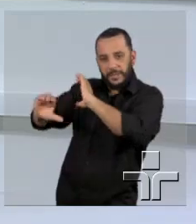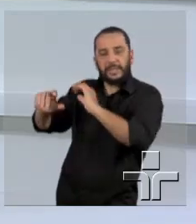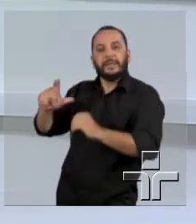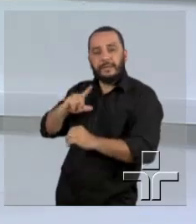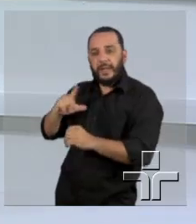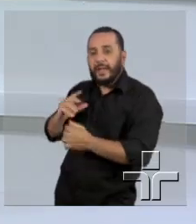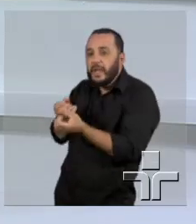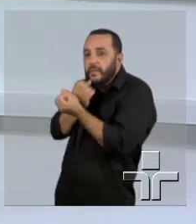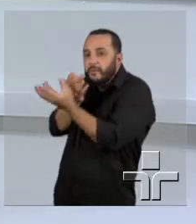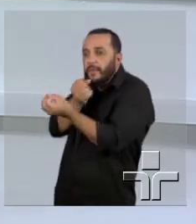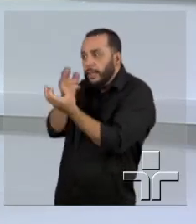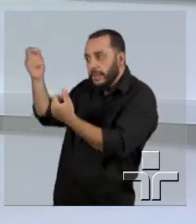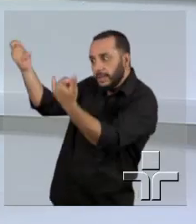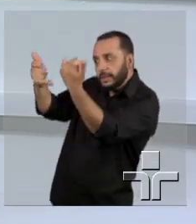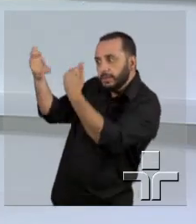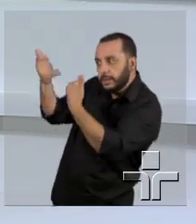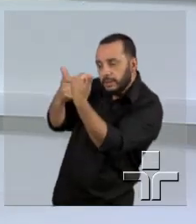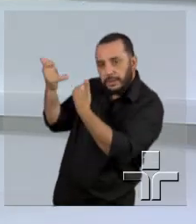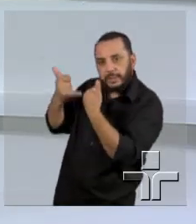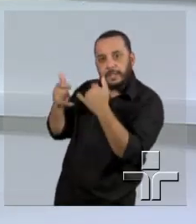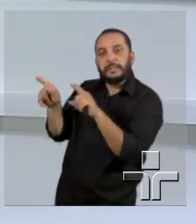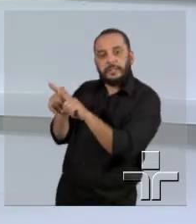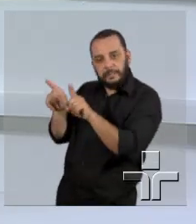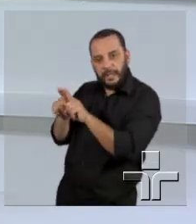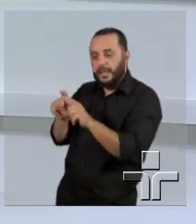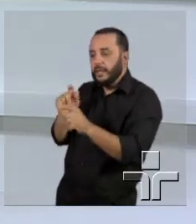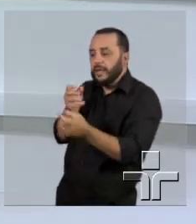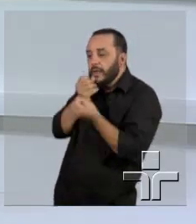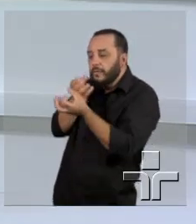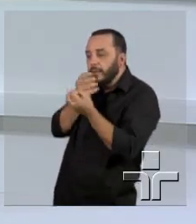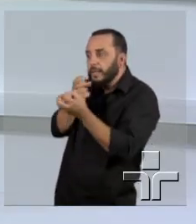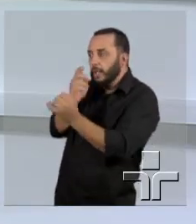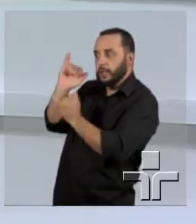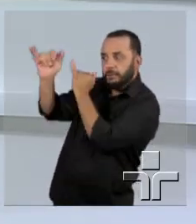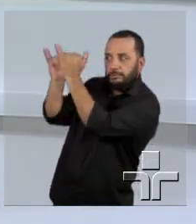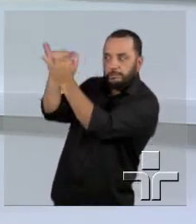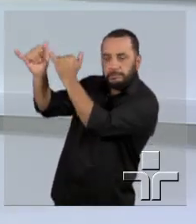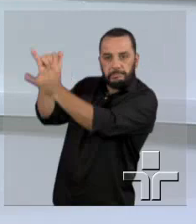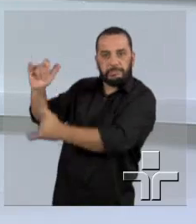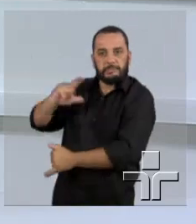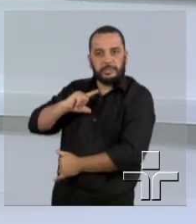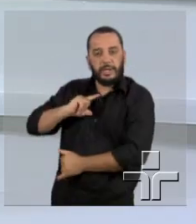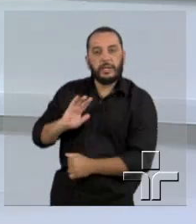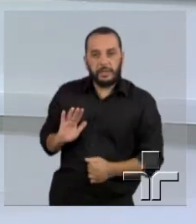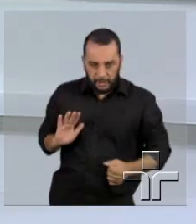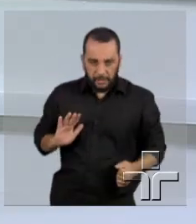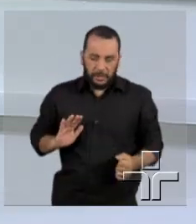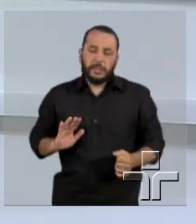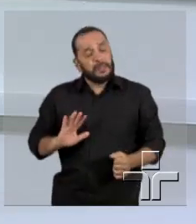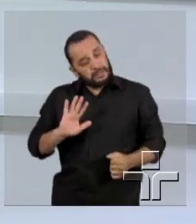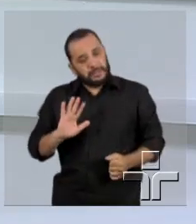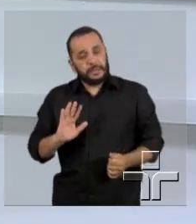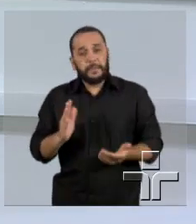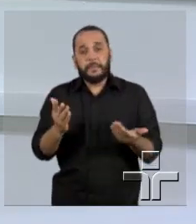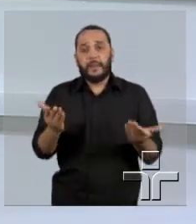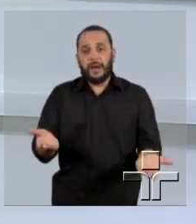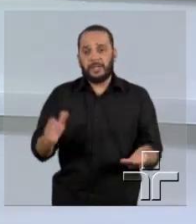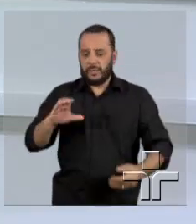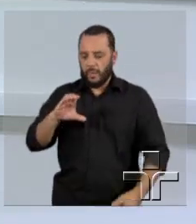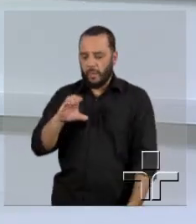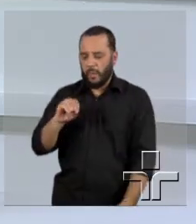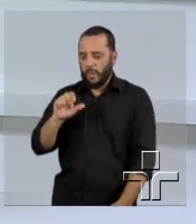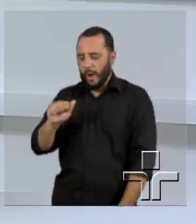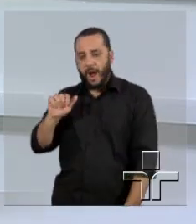recebem informações de outros países. Então, diante disso, quando o